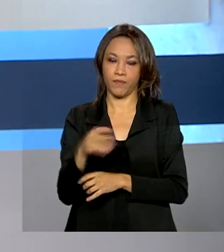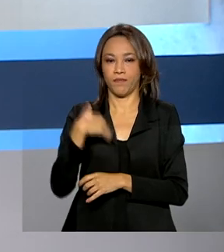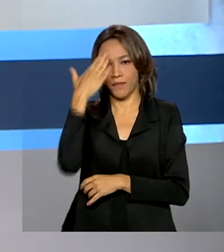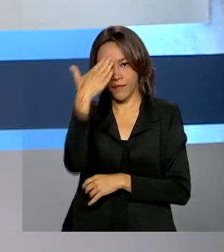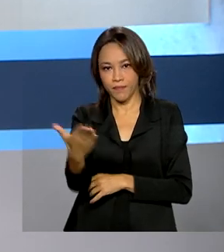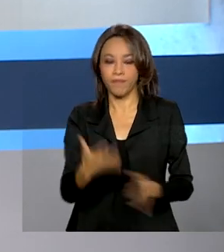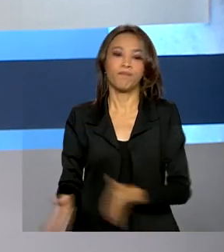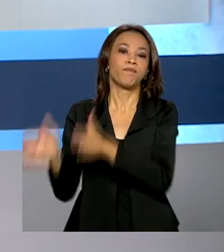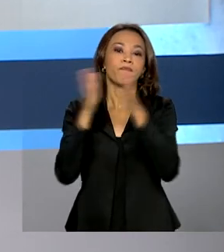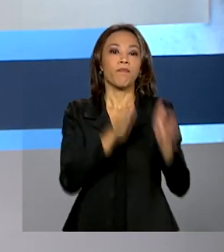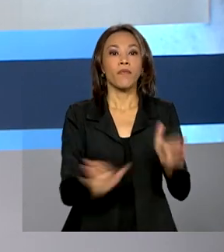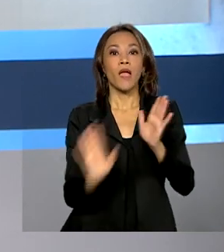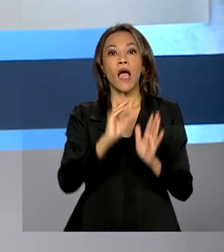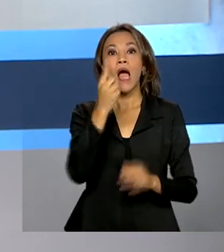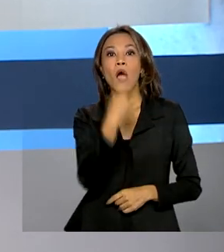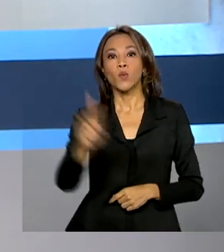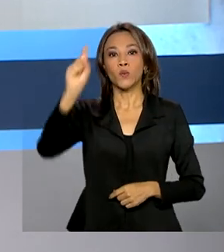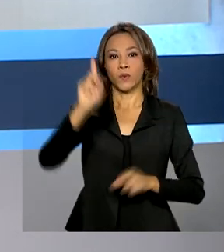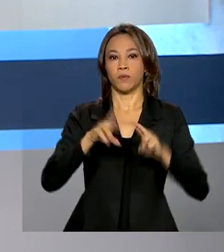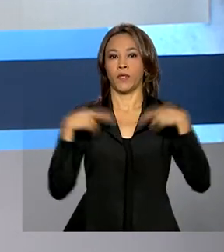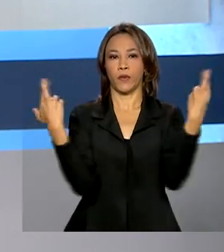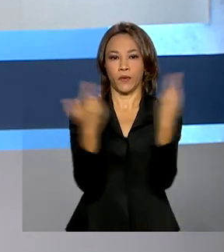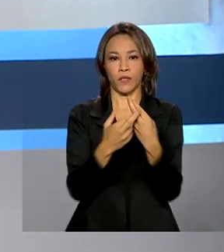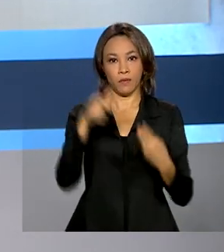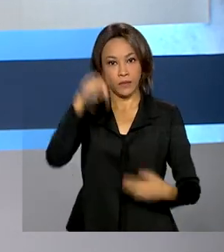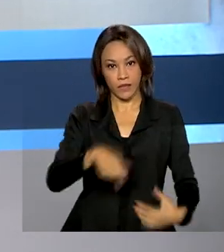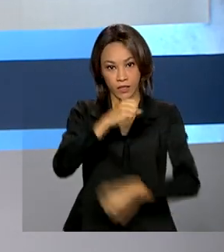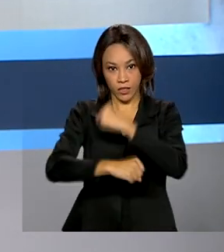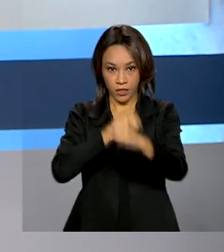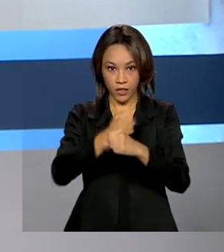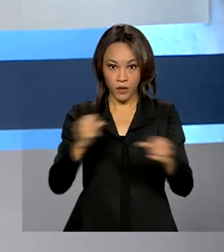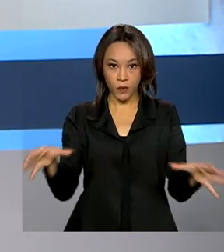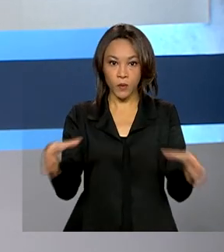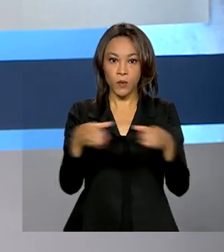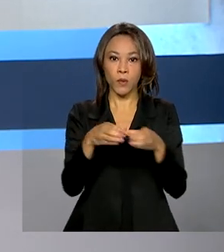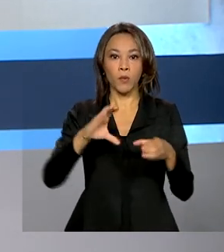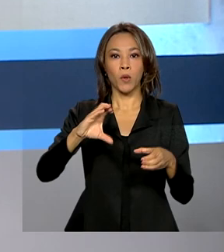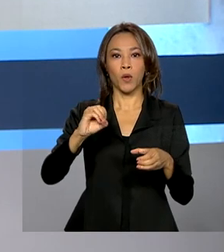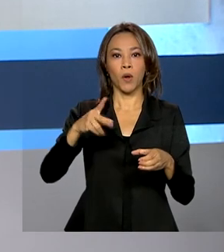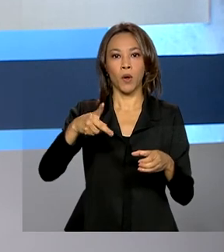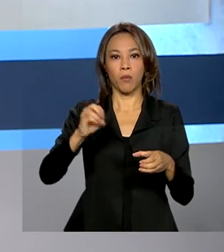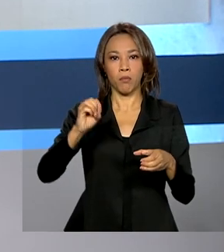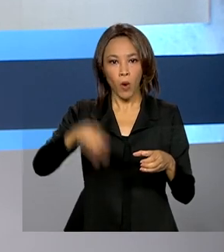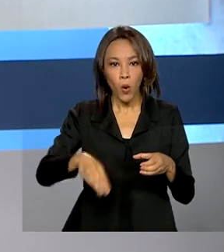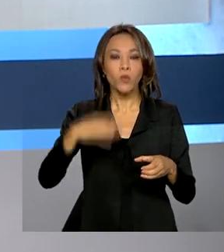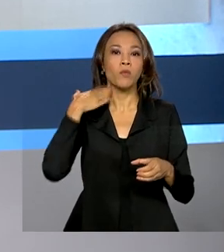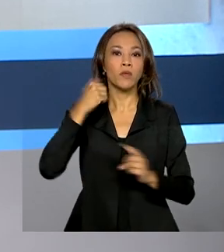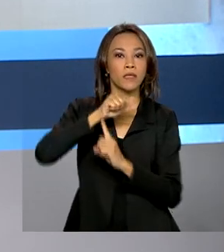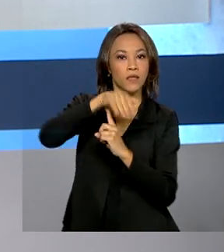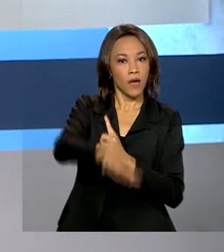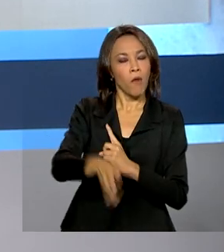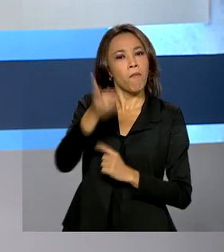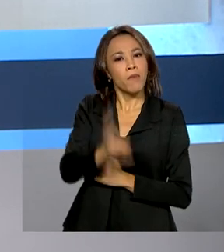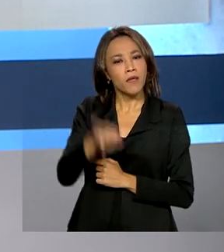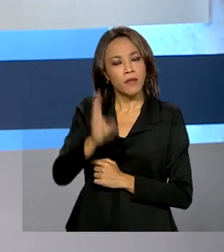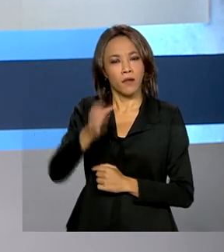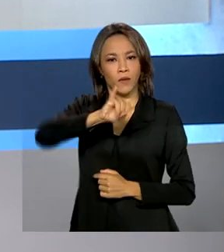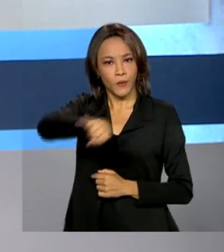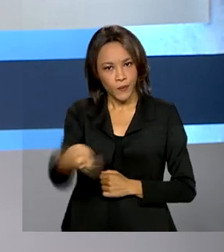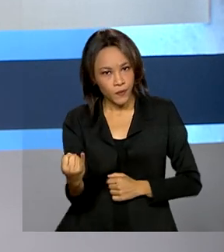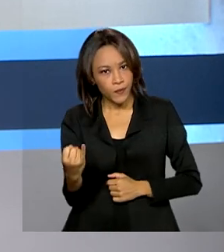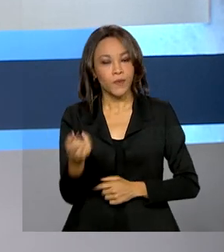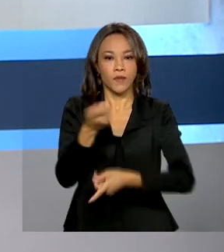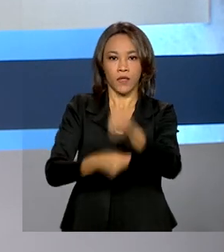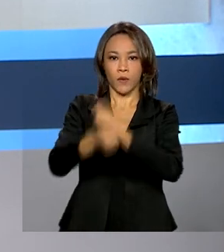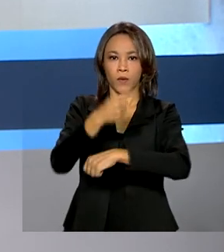E na última reunião do ano, o Comitê de Política Monetária, o COPOM do Banco Central, decidiu manter os juros básicos da economia